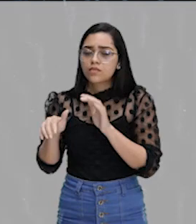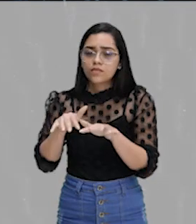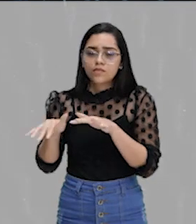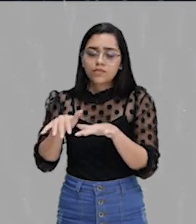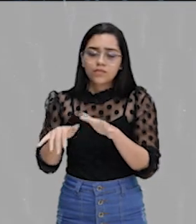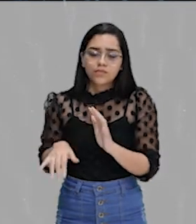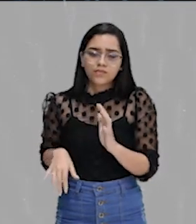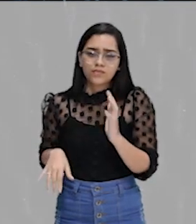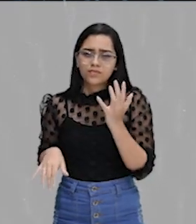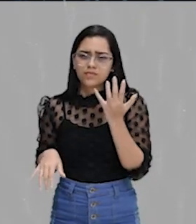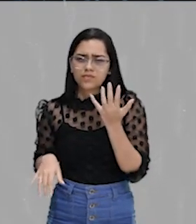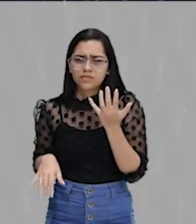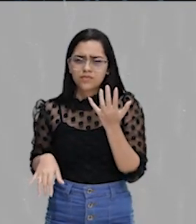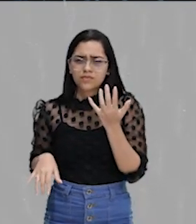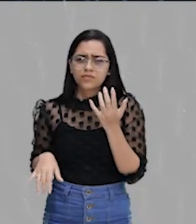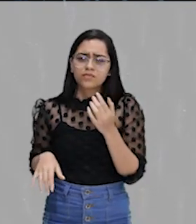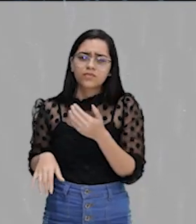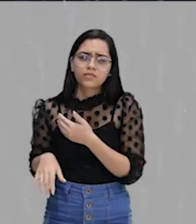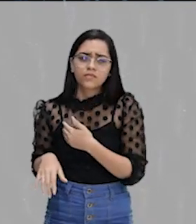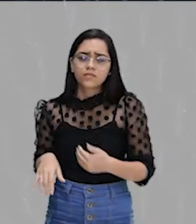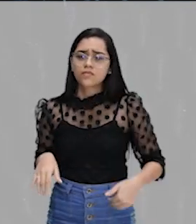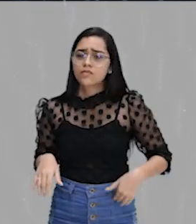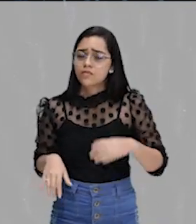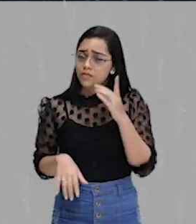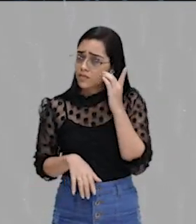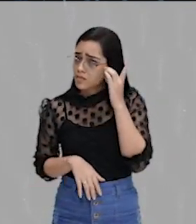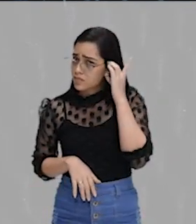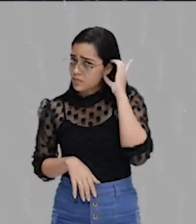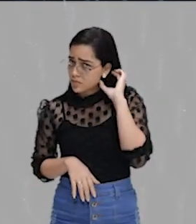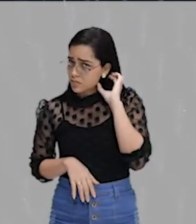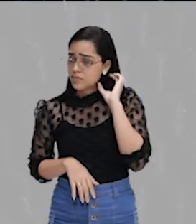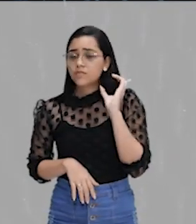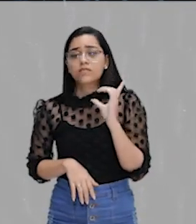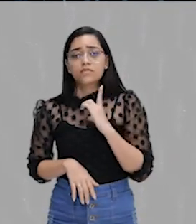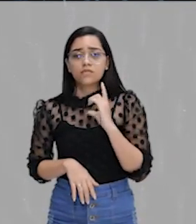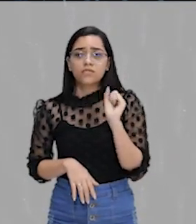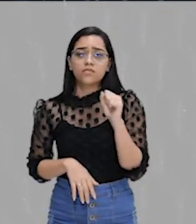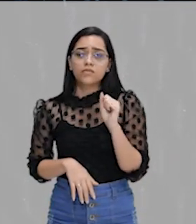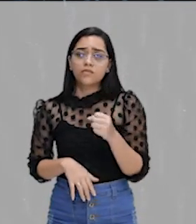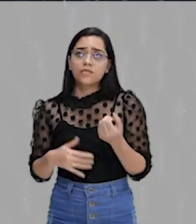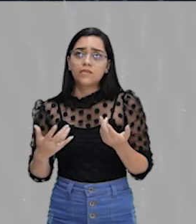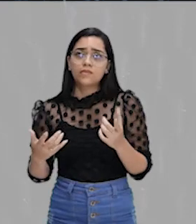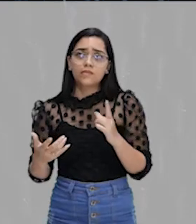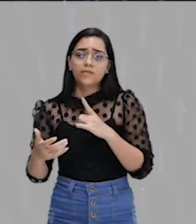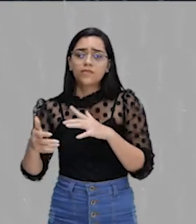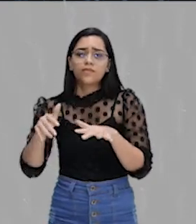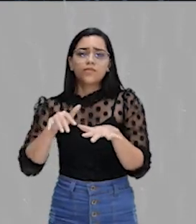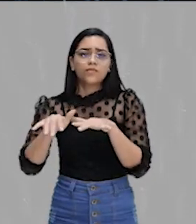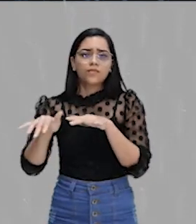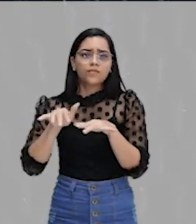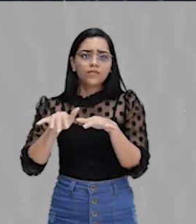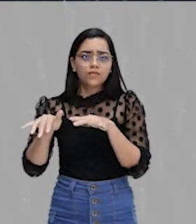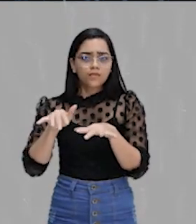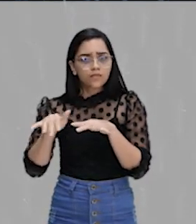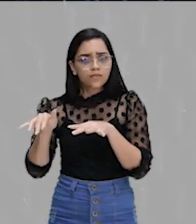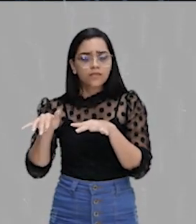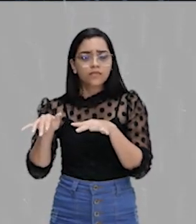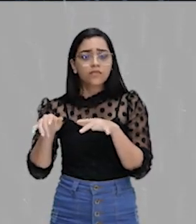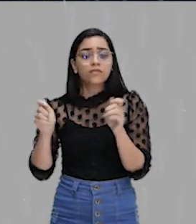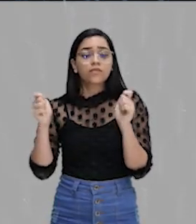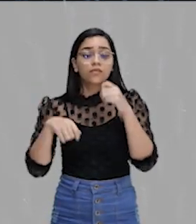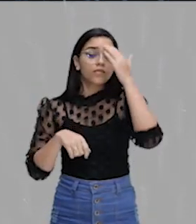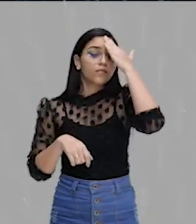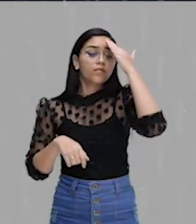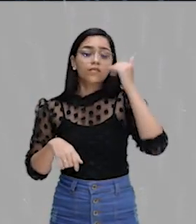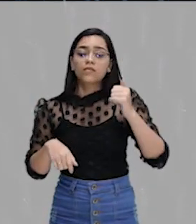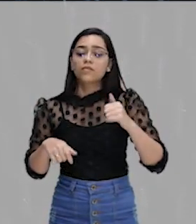que aconteceu no governo Dilma, né? Nós tivemos basicamente um movimento que foi justamente para saber